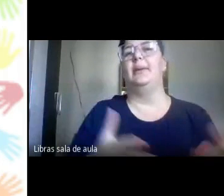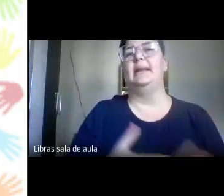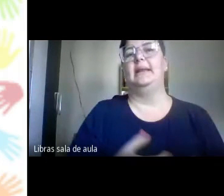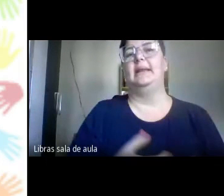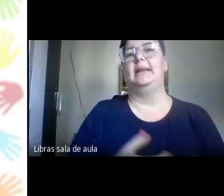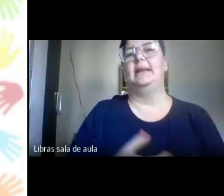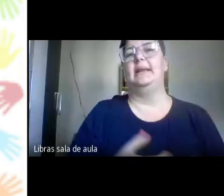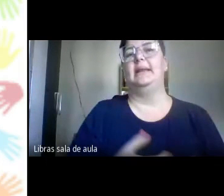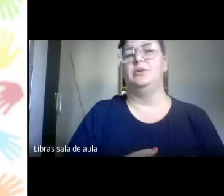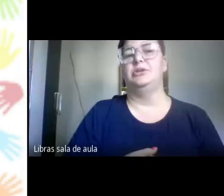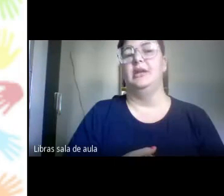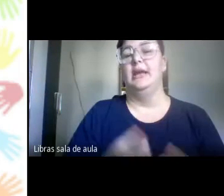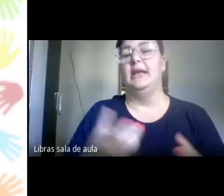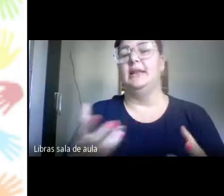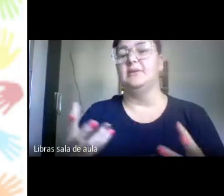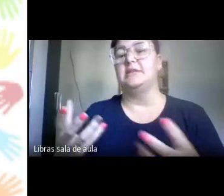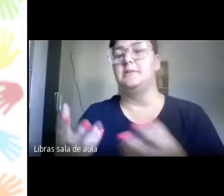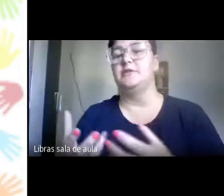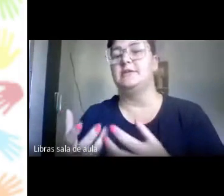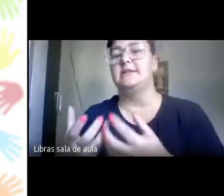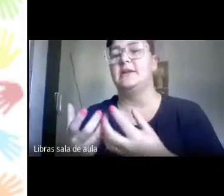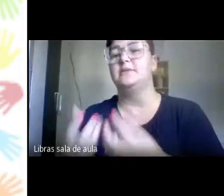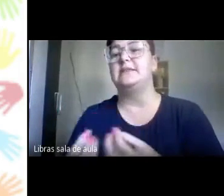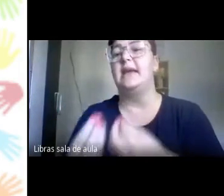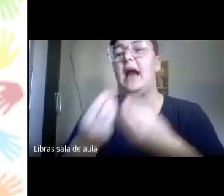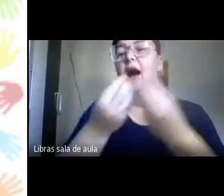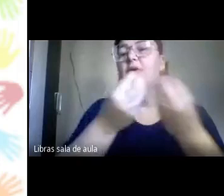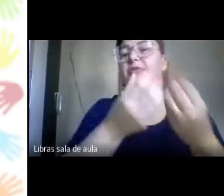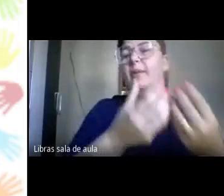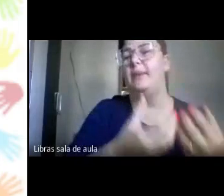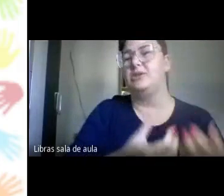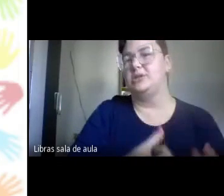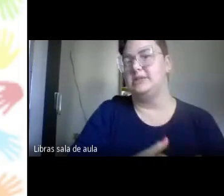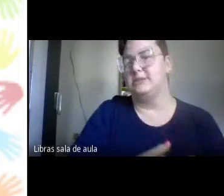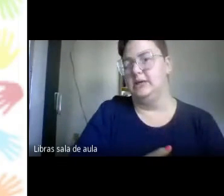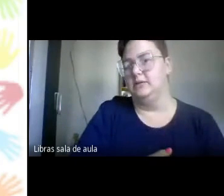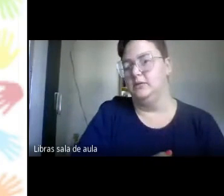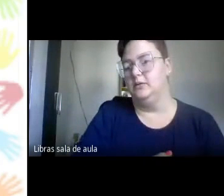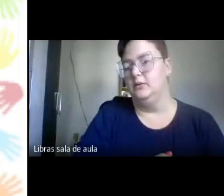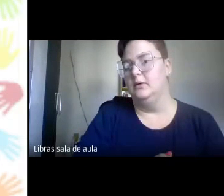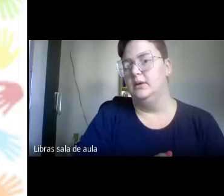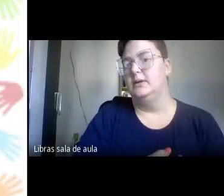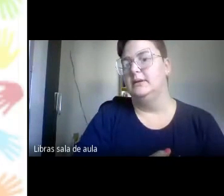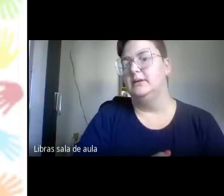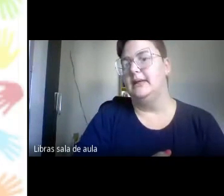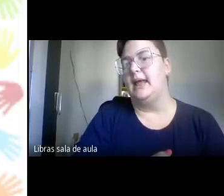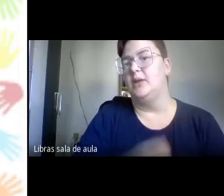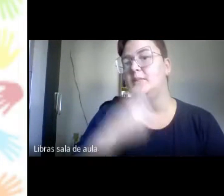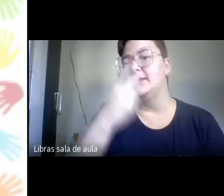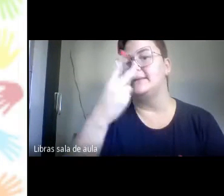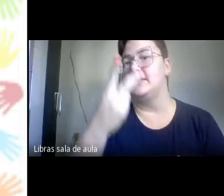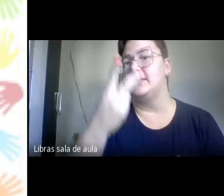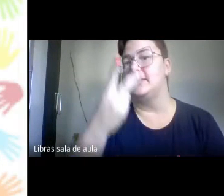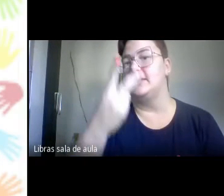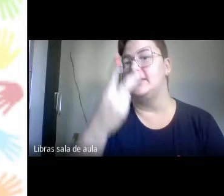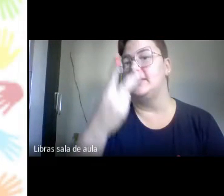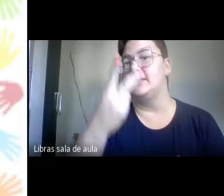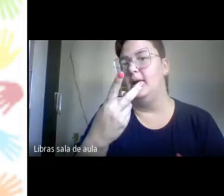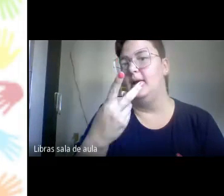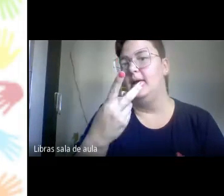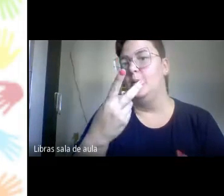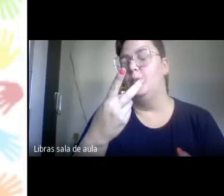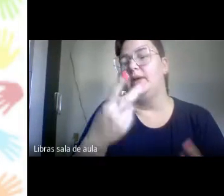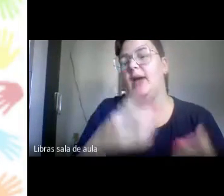estão aprendendo Libras hoje. Então, essas pessoas estão se alfabetizando, né, numa segunda